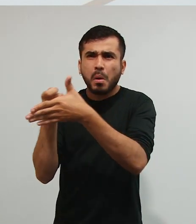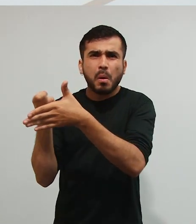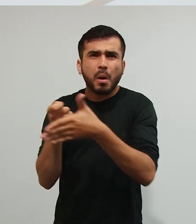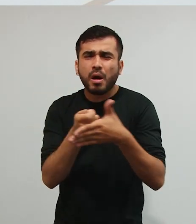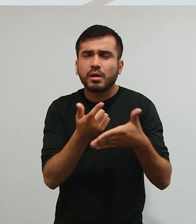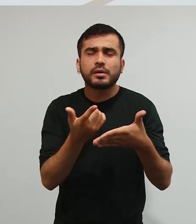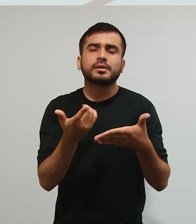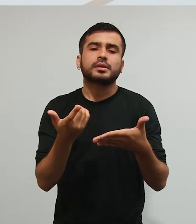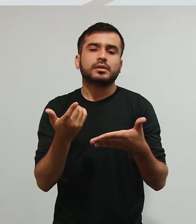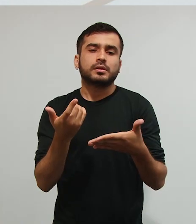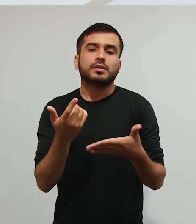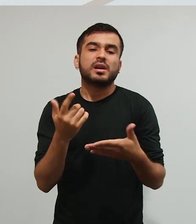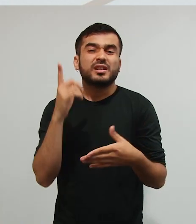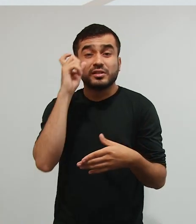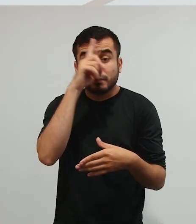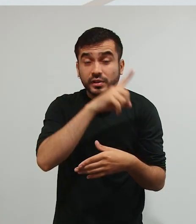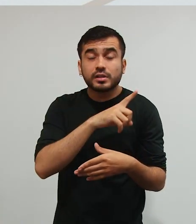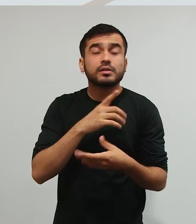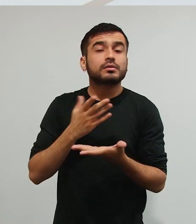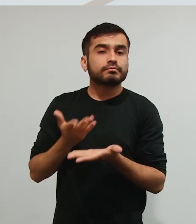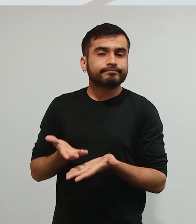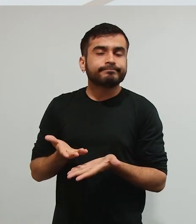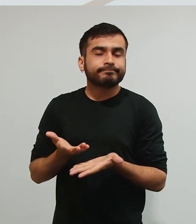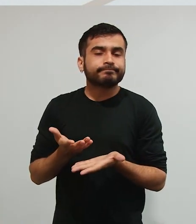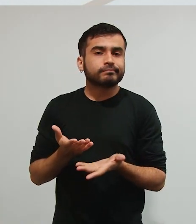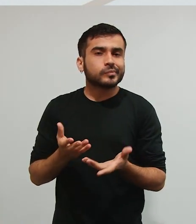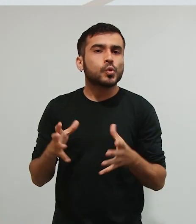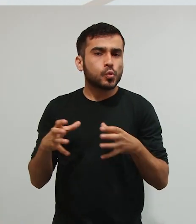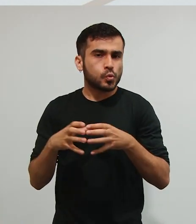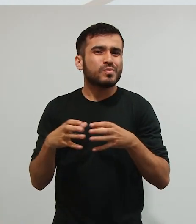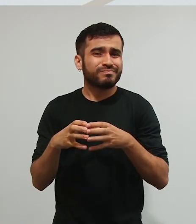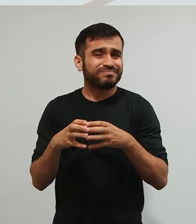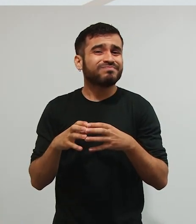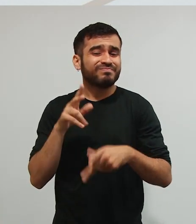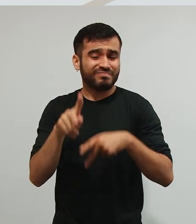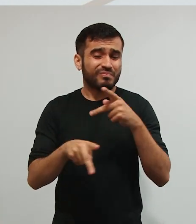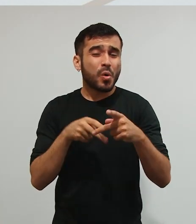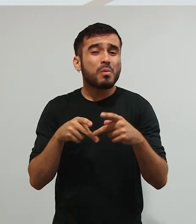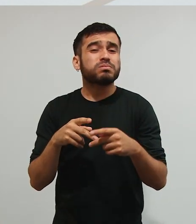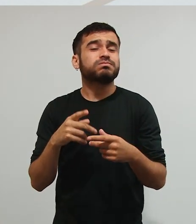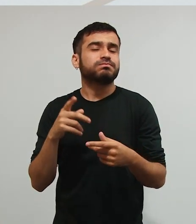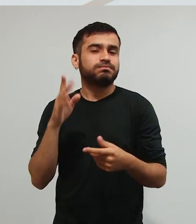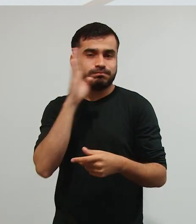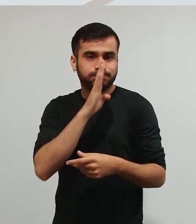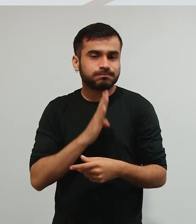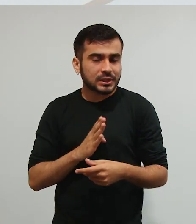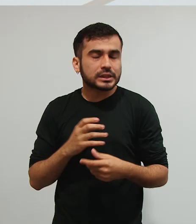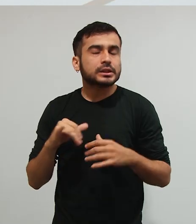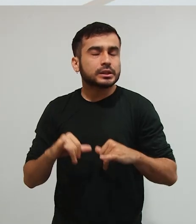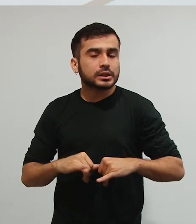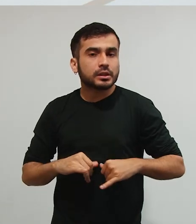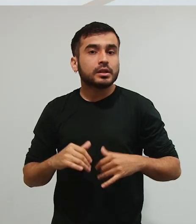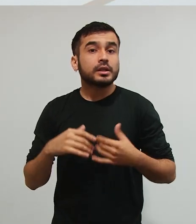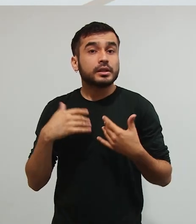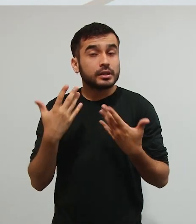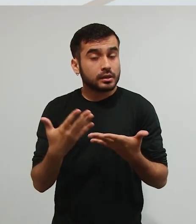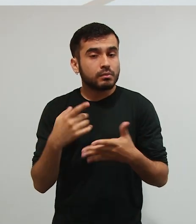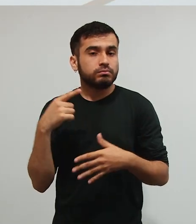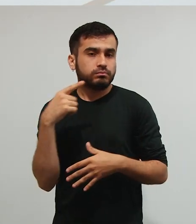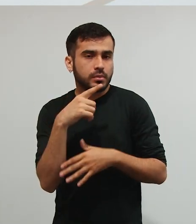uma grande parcela da população brasileira, tá? E aí, a reforma tributária tenta